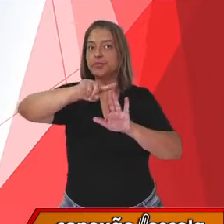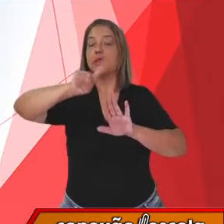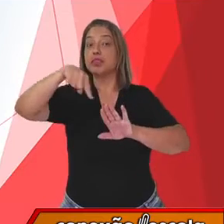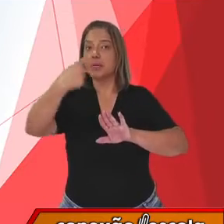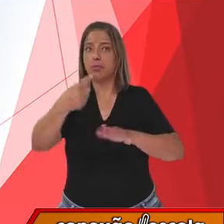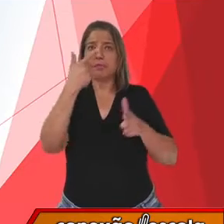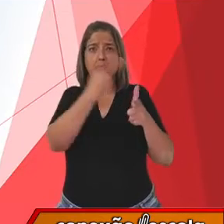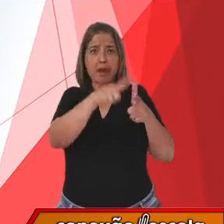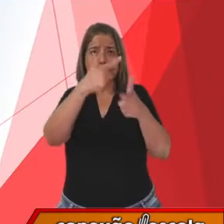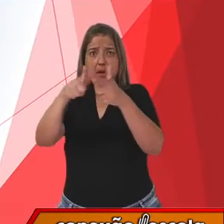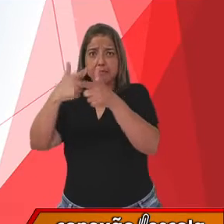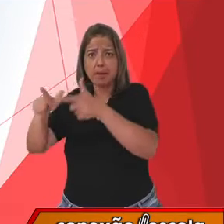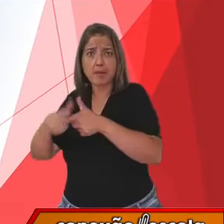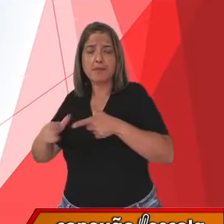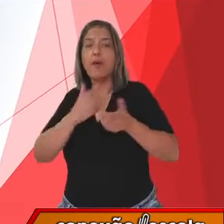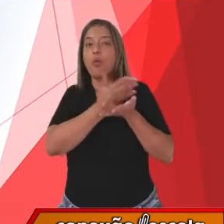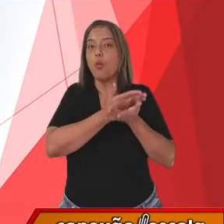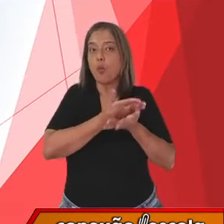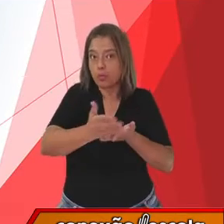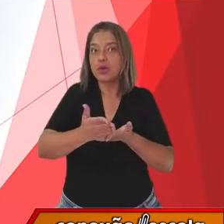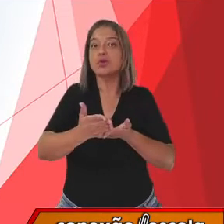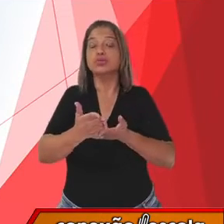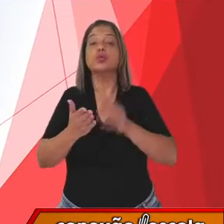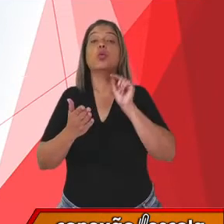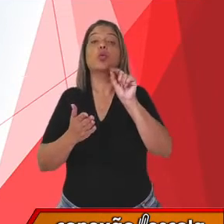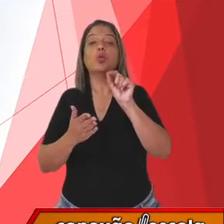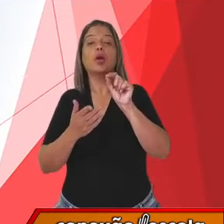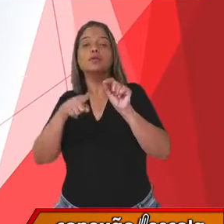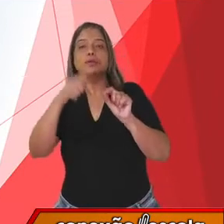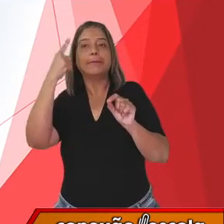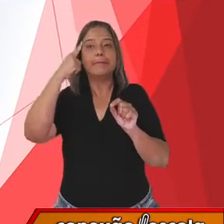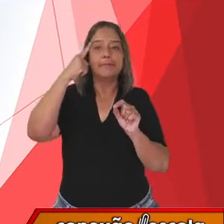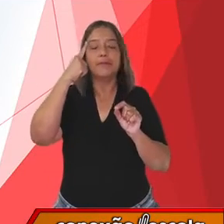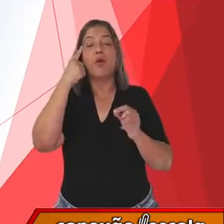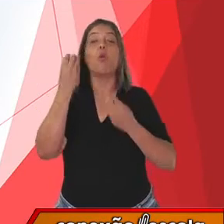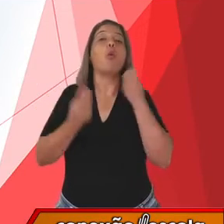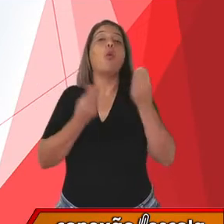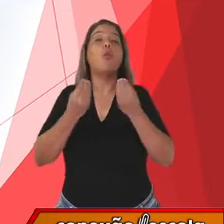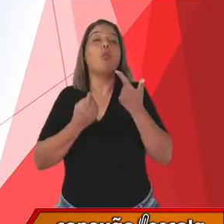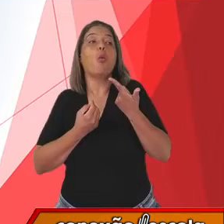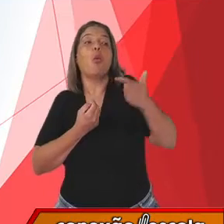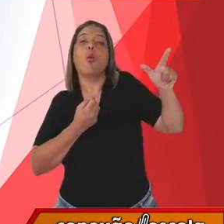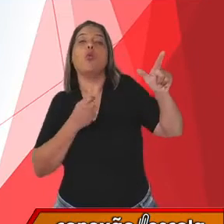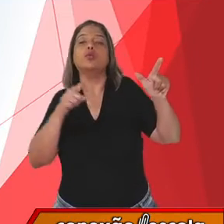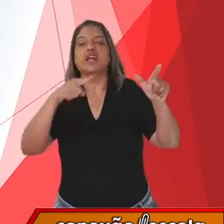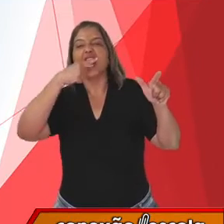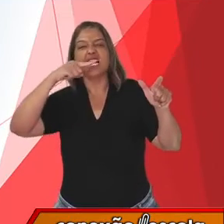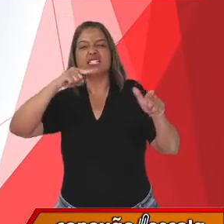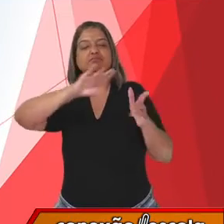comercial. Daí foi preciso encontrar outras fontes de riqueza.